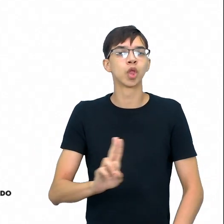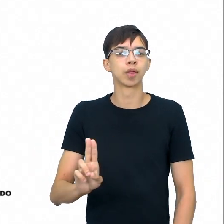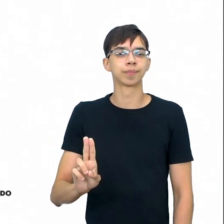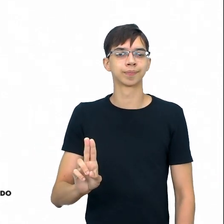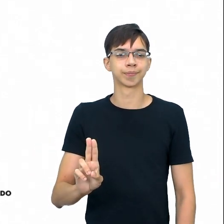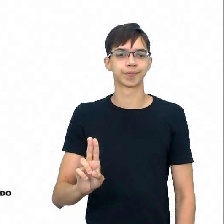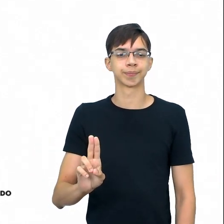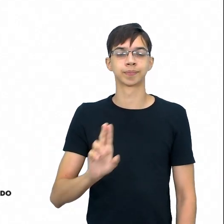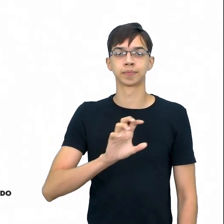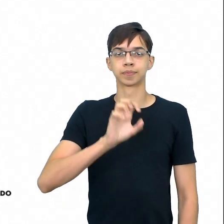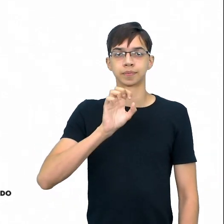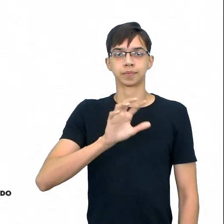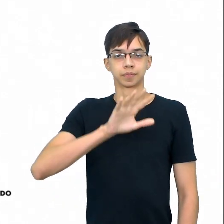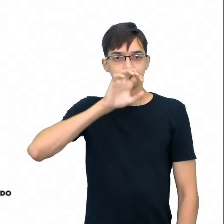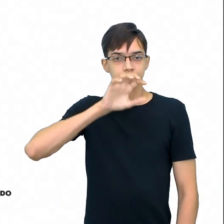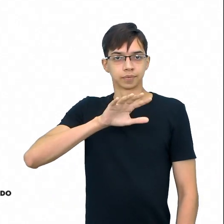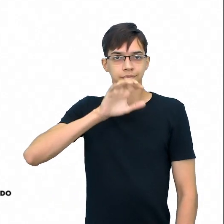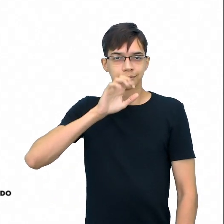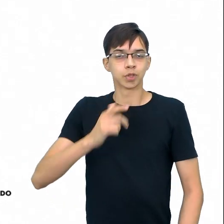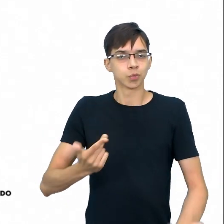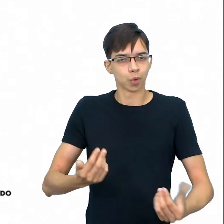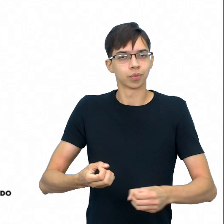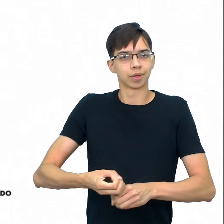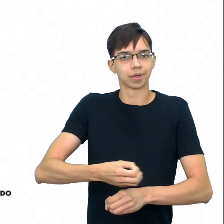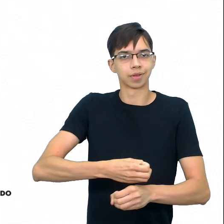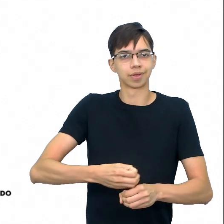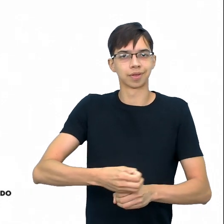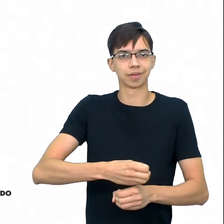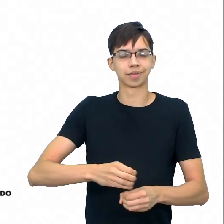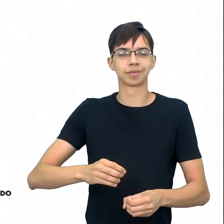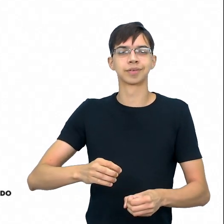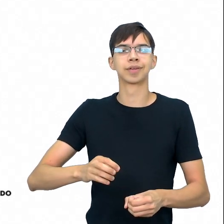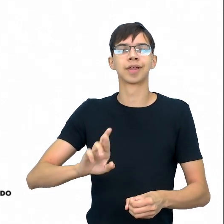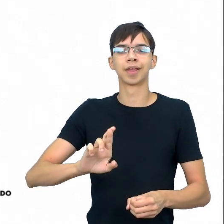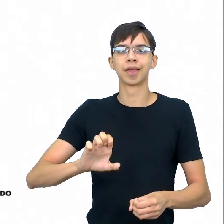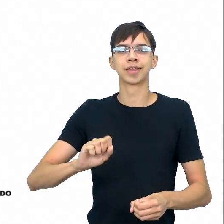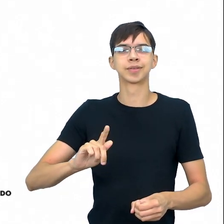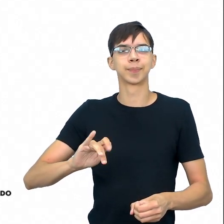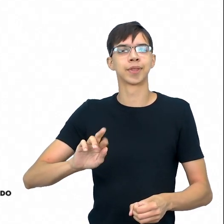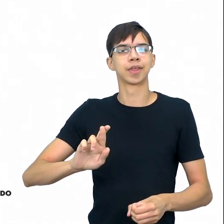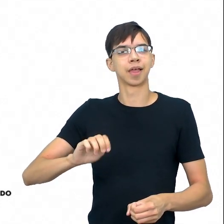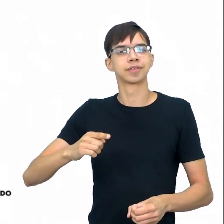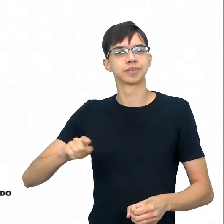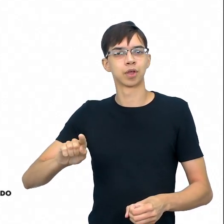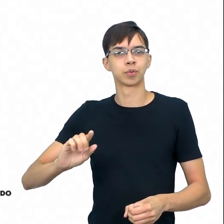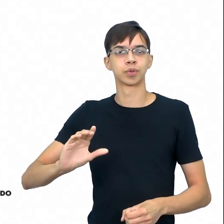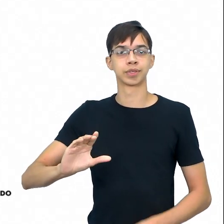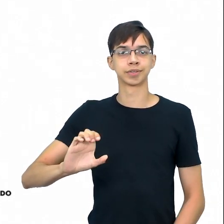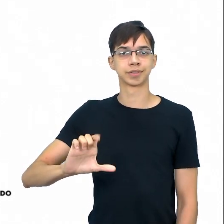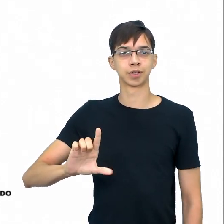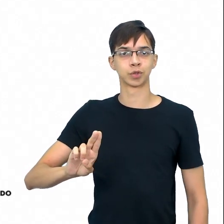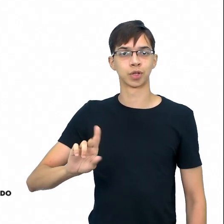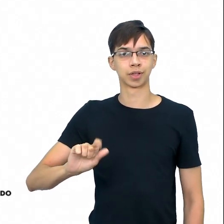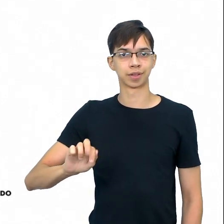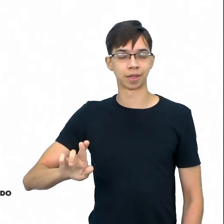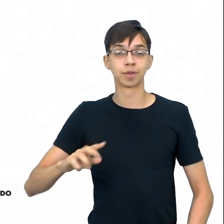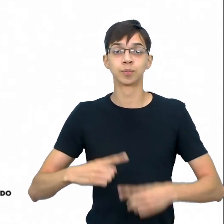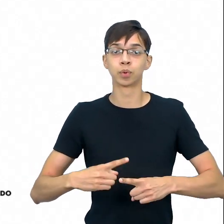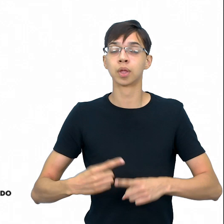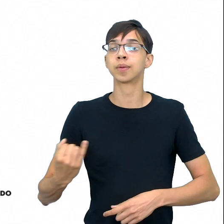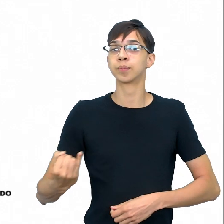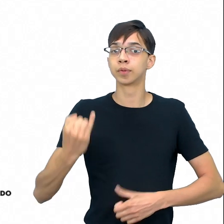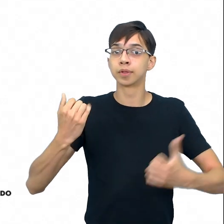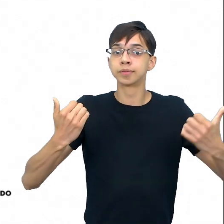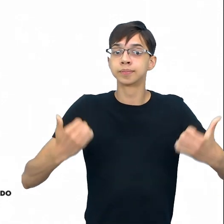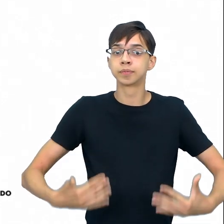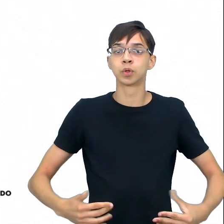formações de química, é interessante que a gente retome com o estudante a parte de proporcionalidade de uma reação,